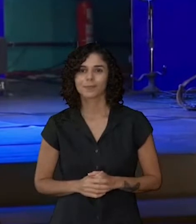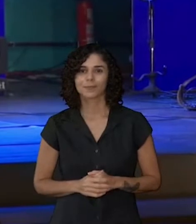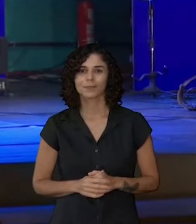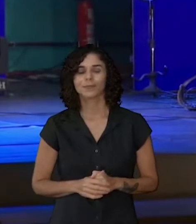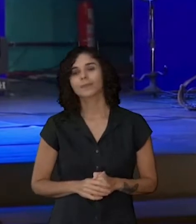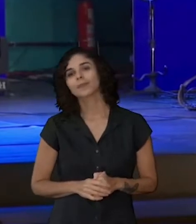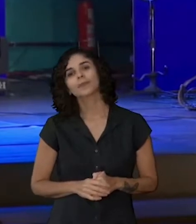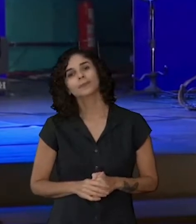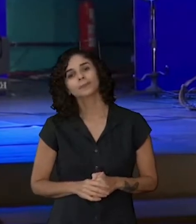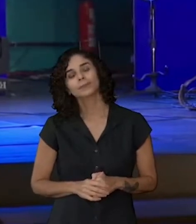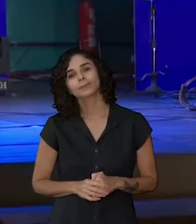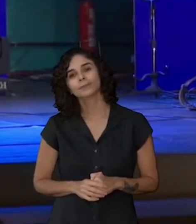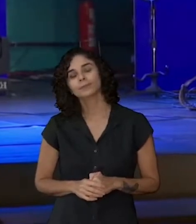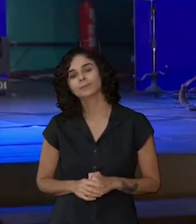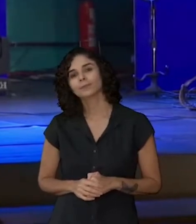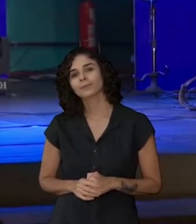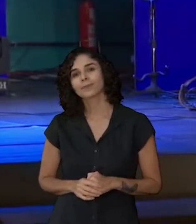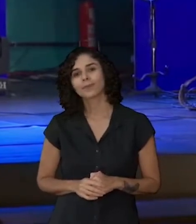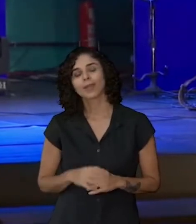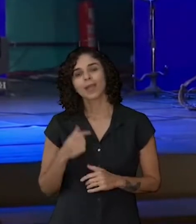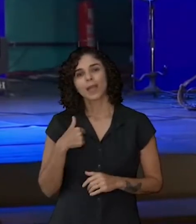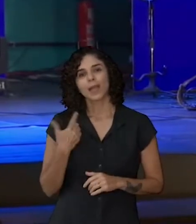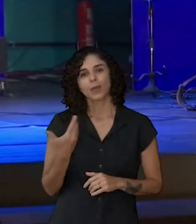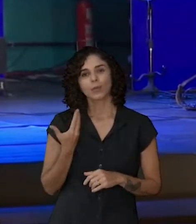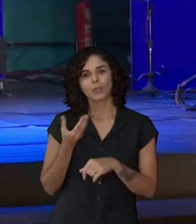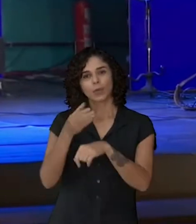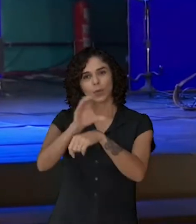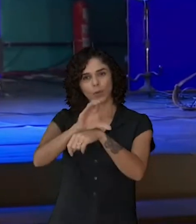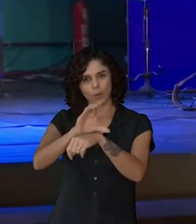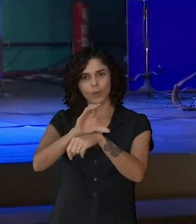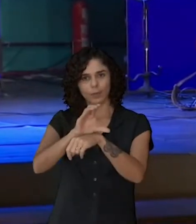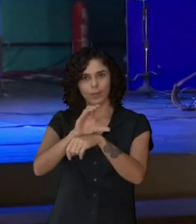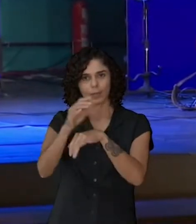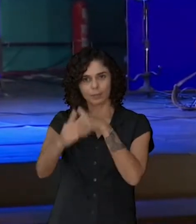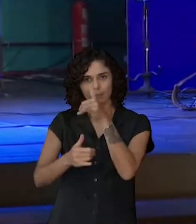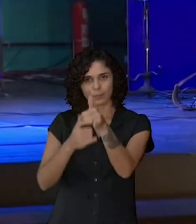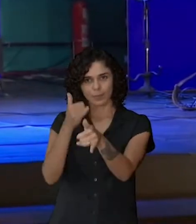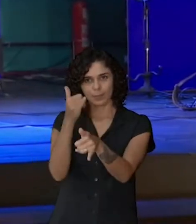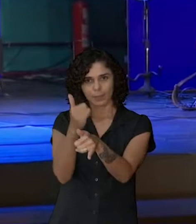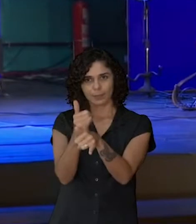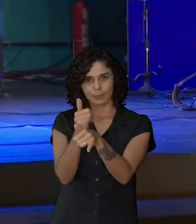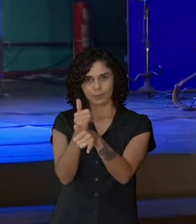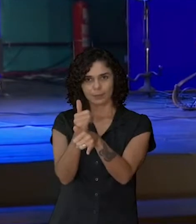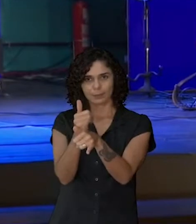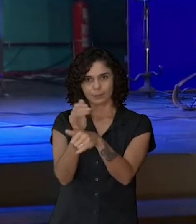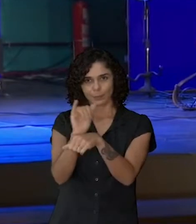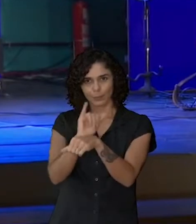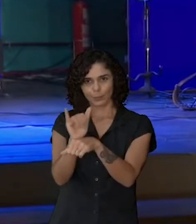Eu queria transmitir a semana de santificação online, como a gente sempre fez.